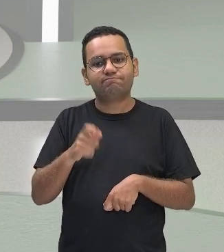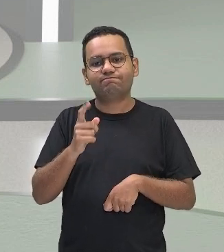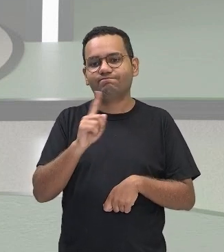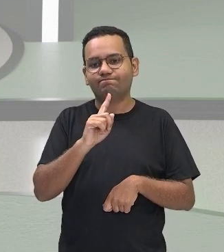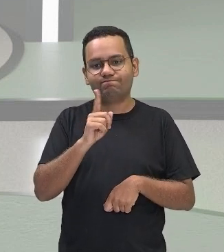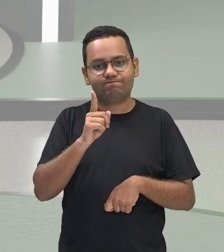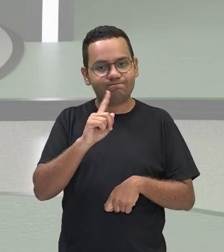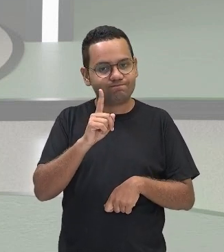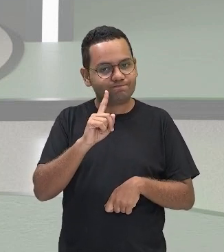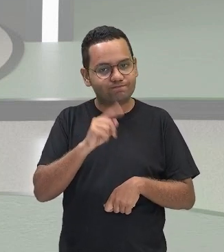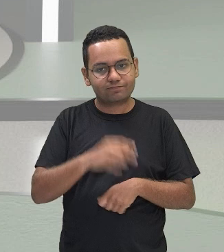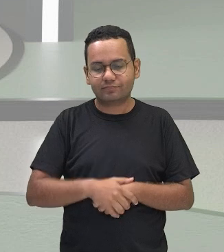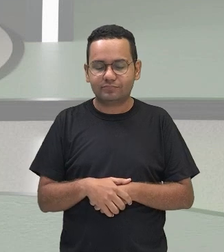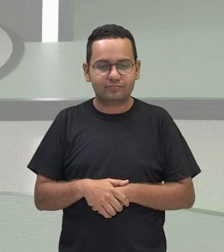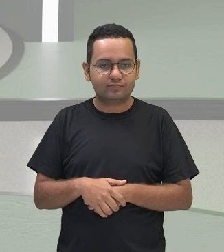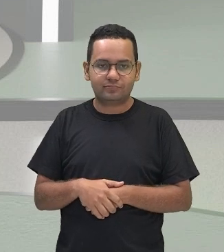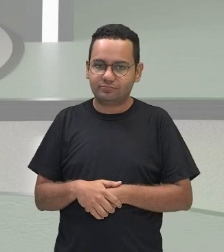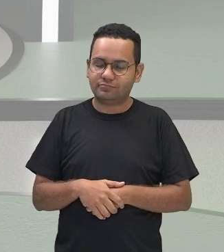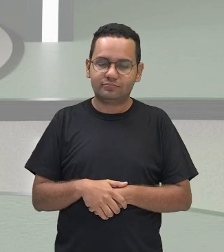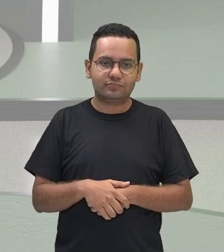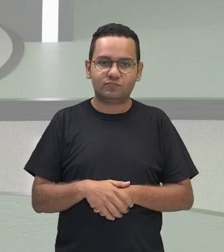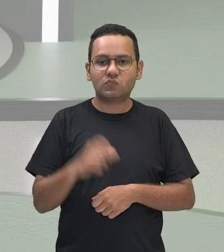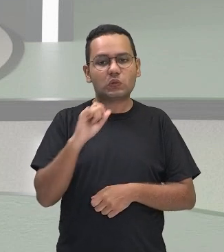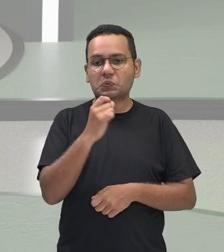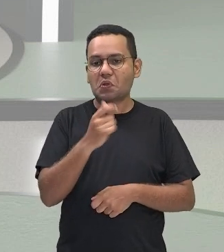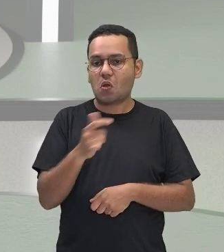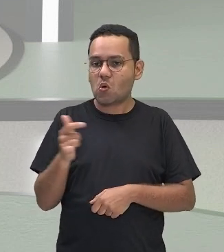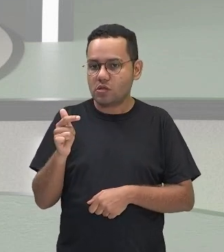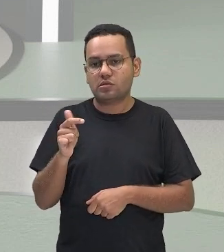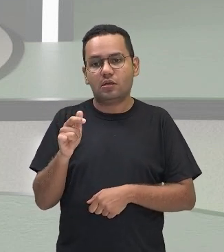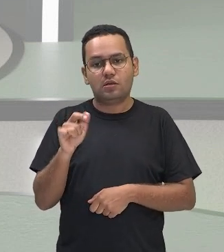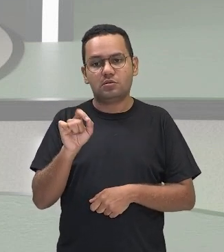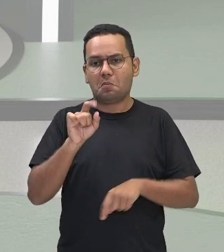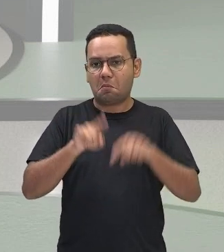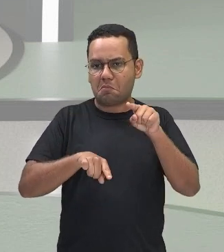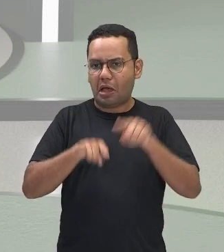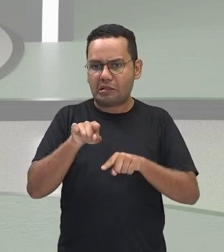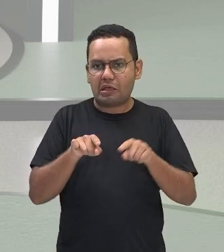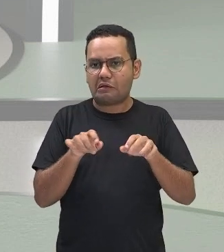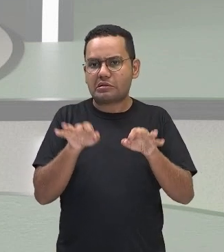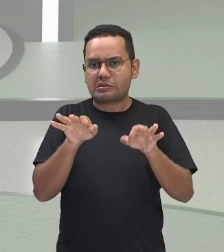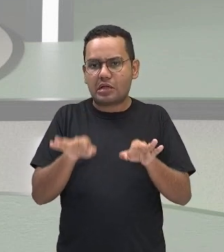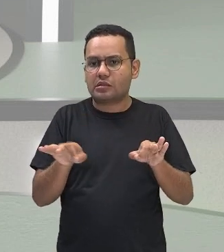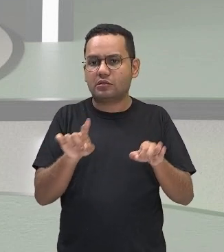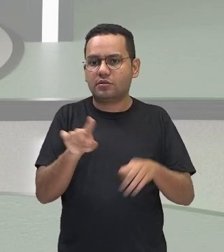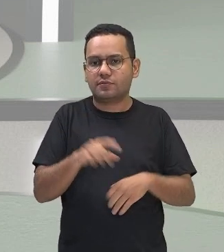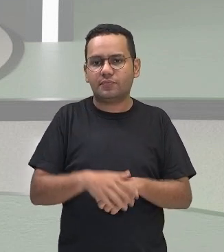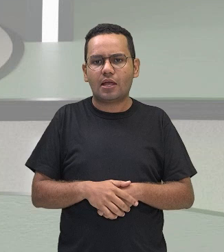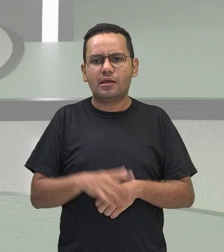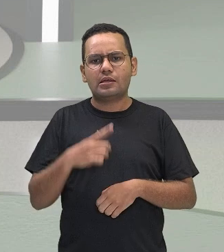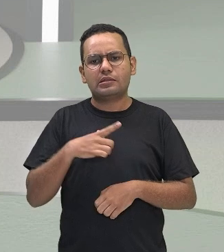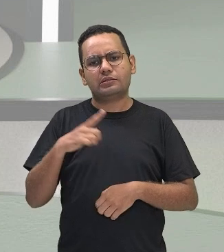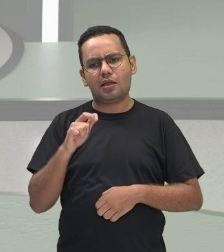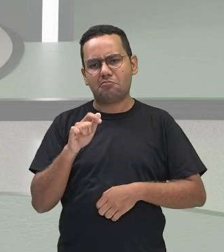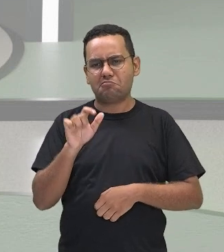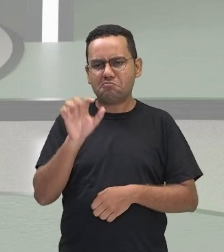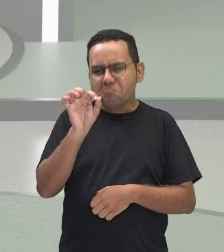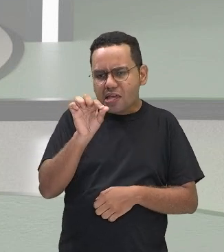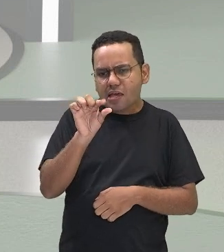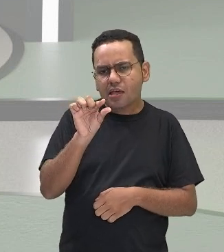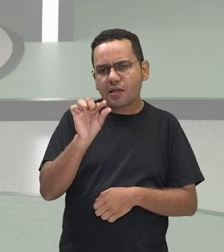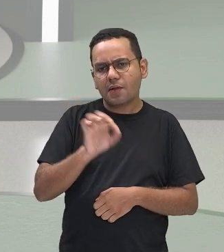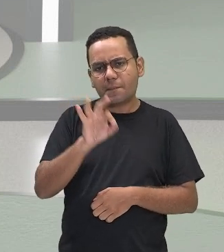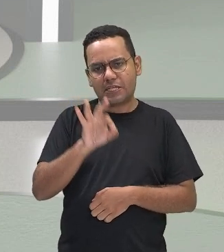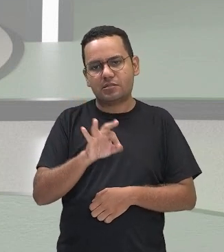né? Nenhum método é 100% garantido de que não vai ocorrer a gravidez. Existe sempre ali um pequeno percentual, né?